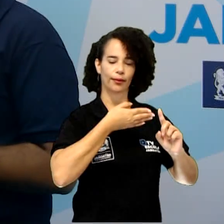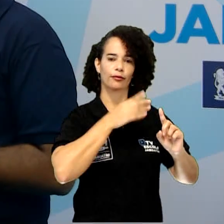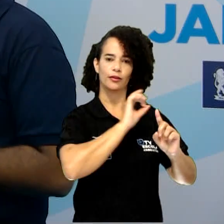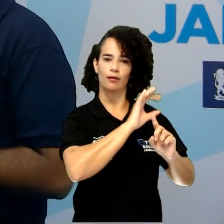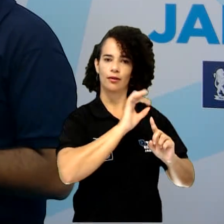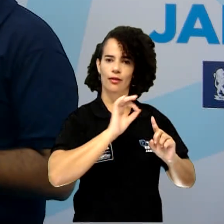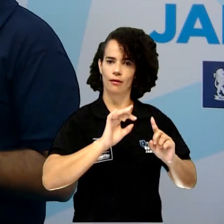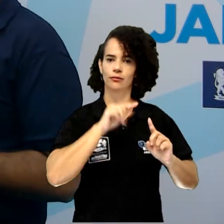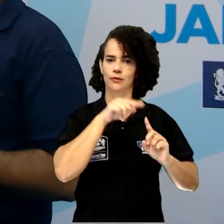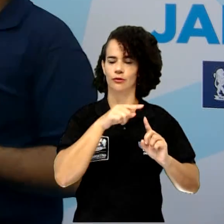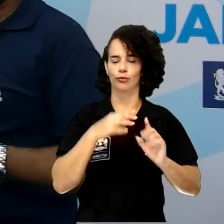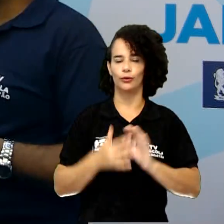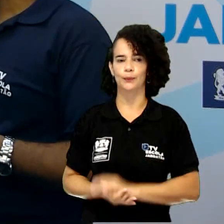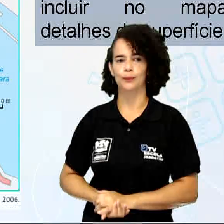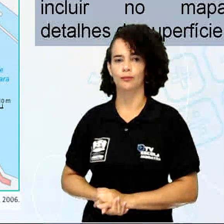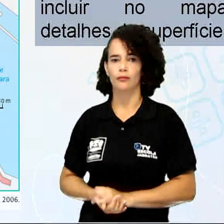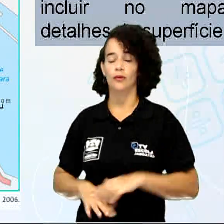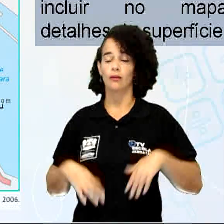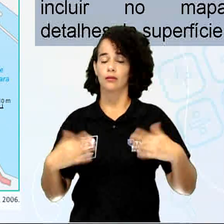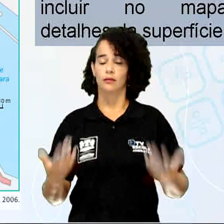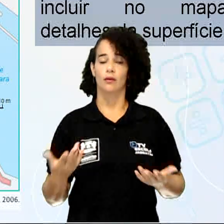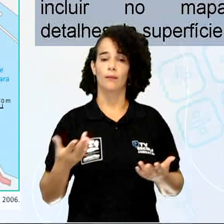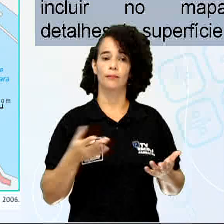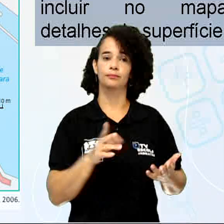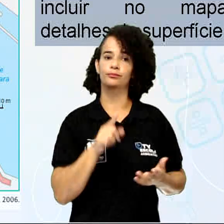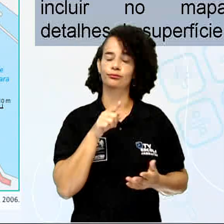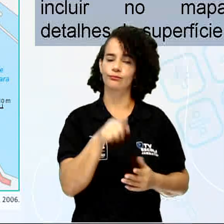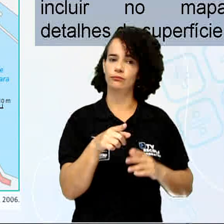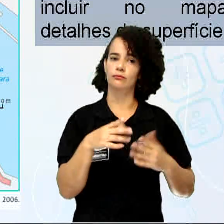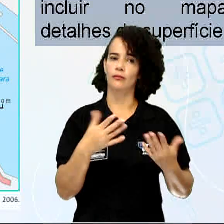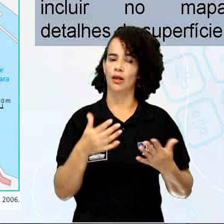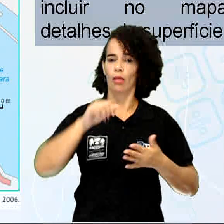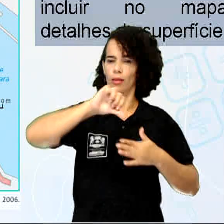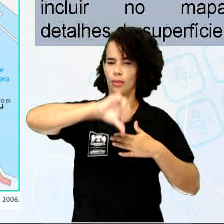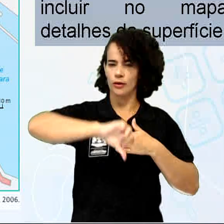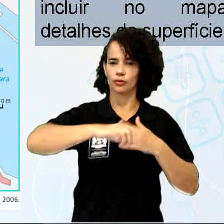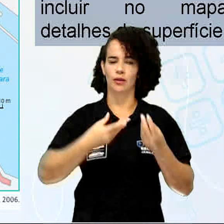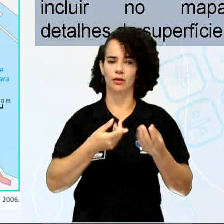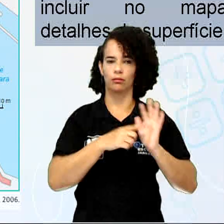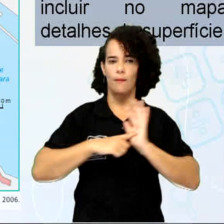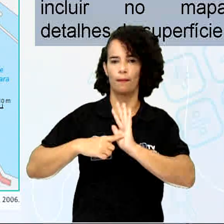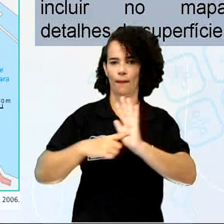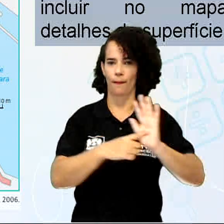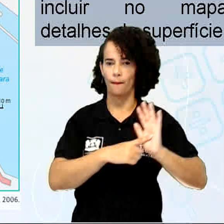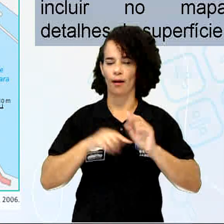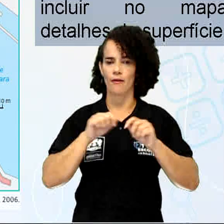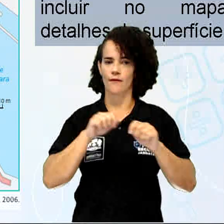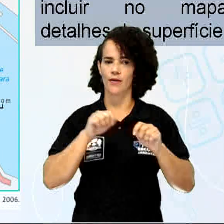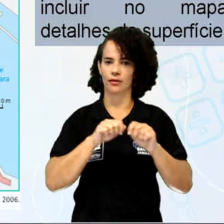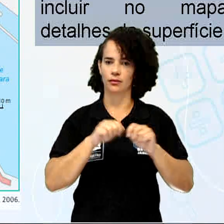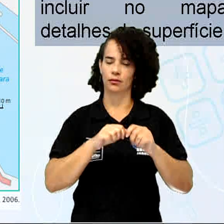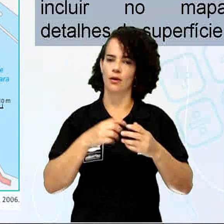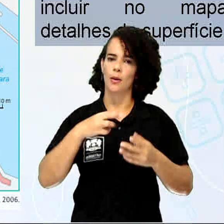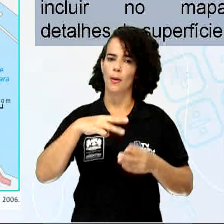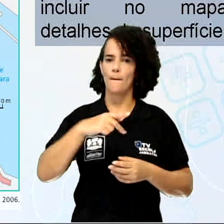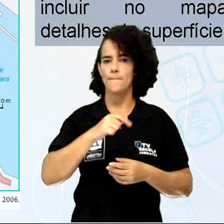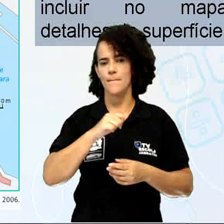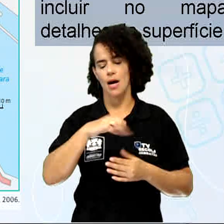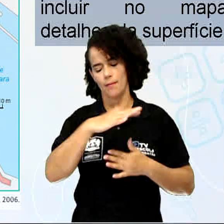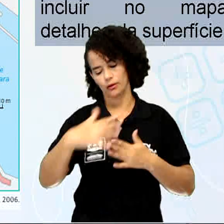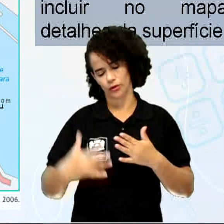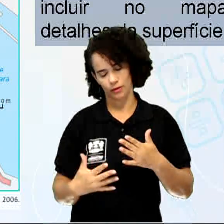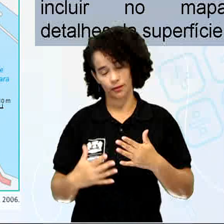desses pontos aqui no mapa. Então, para compensar a primeira desvantagem, elaboram-se mapas que representam